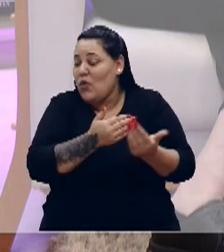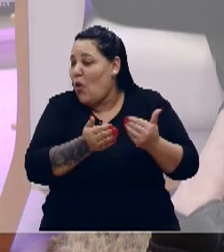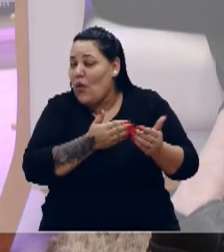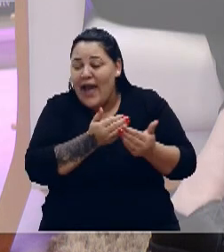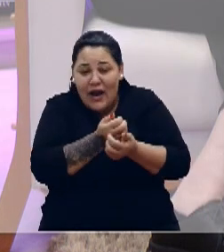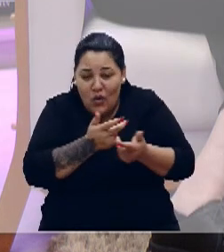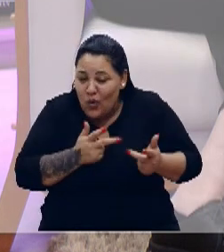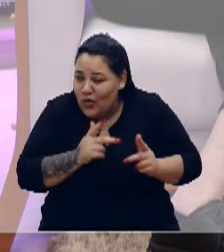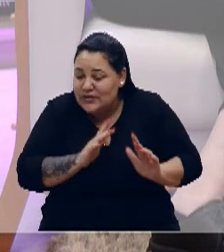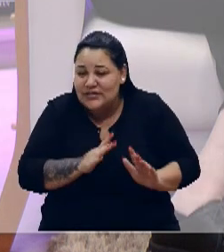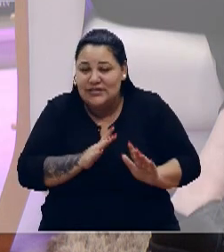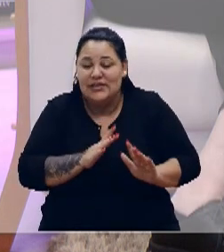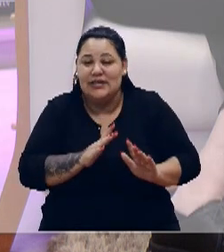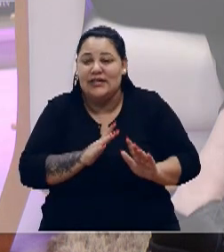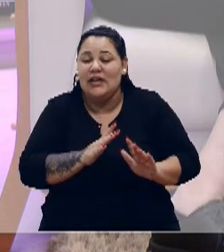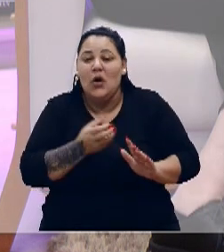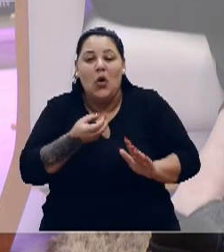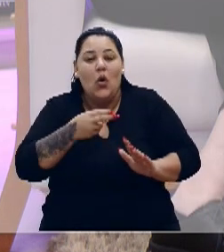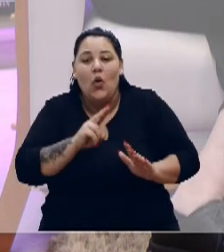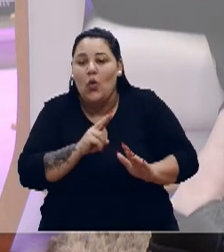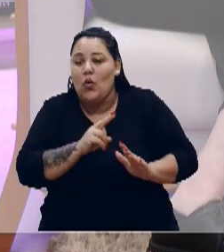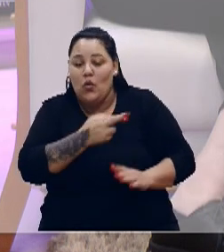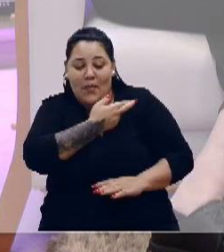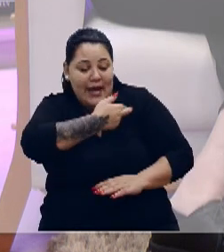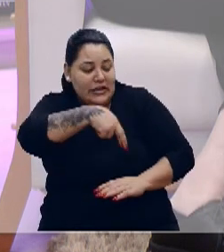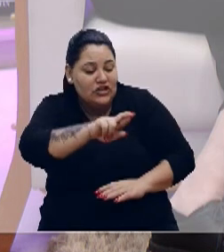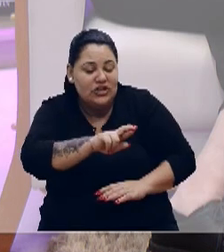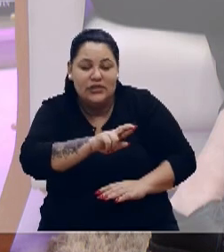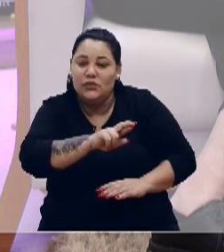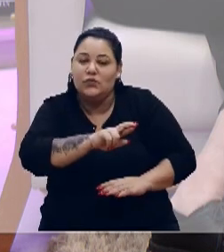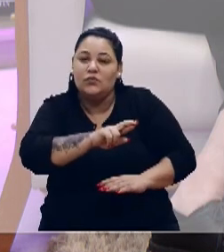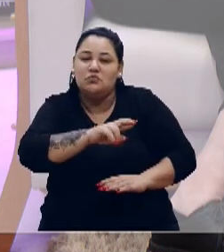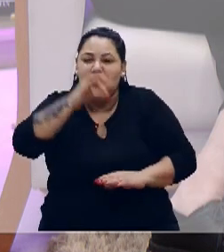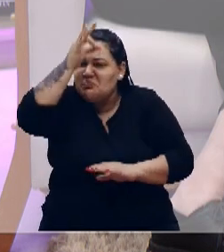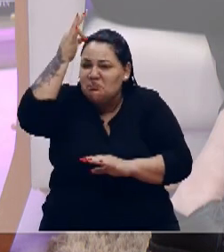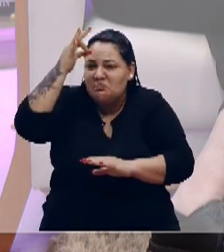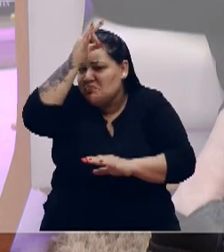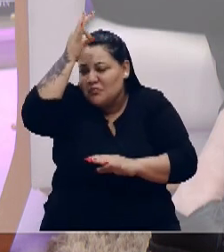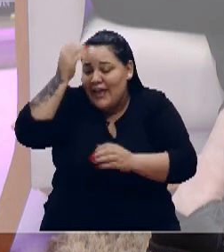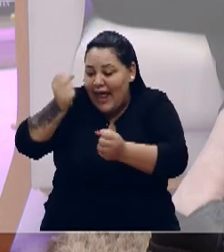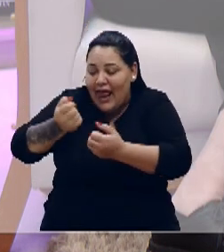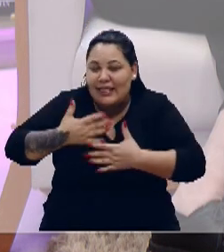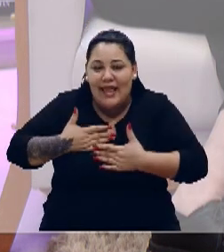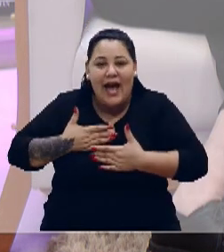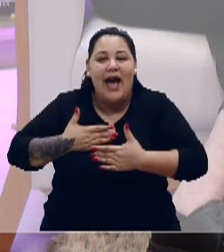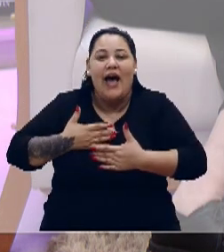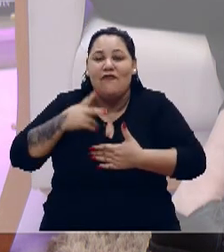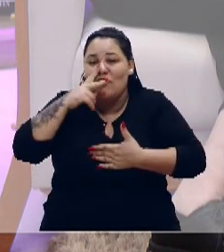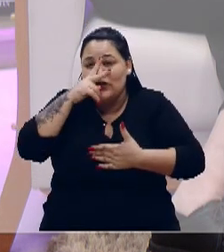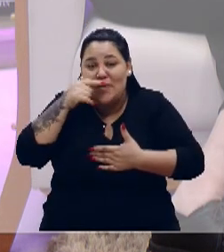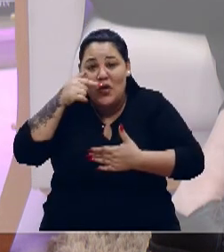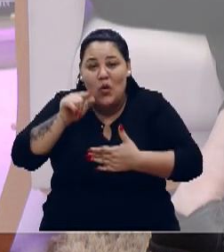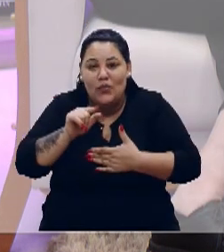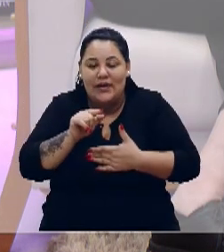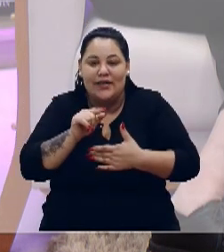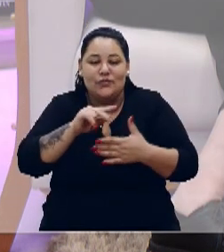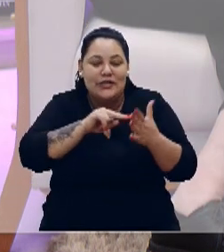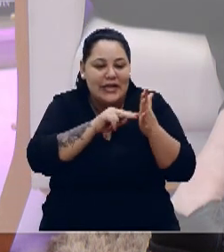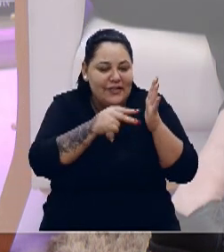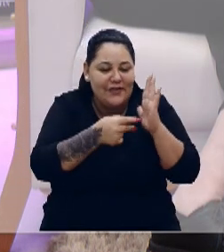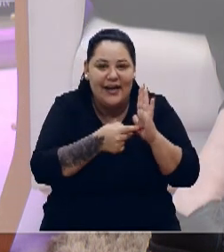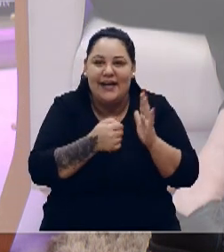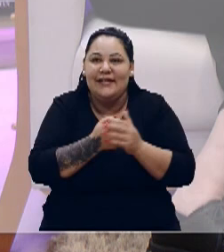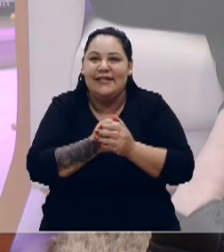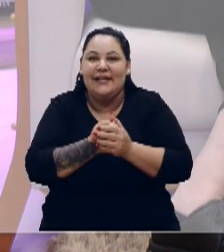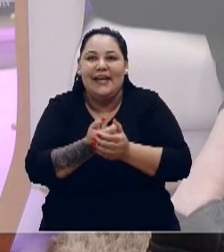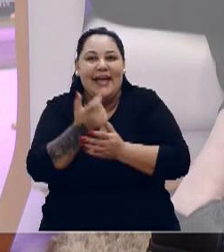necessariamente uma religião, ela nos dá força para encontrar sentido. E aí eu e a Carol, a gente se encontrou ali, eu vi os corações